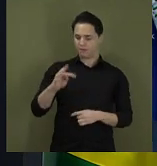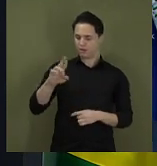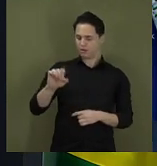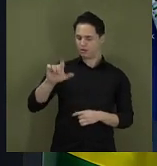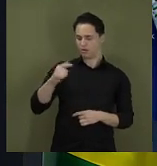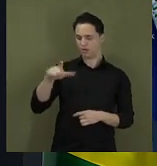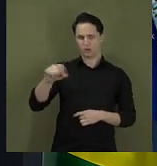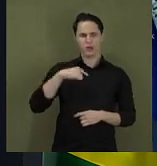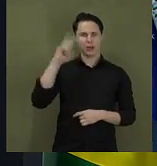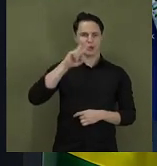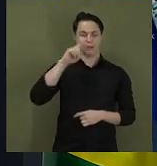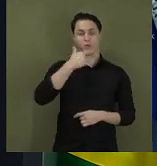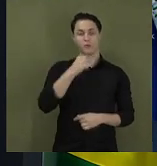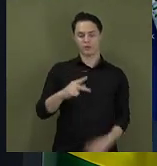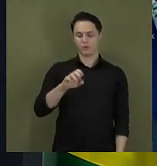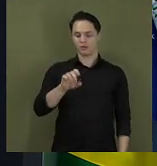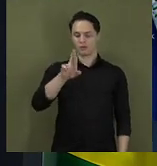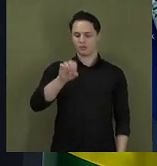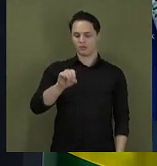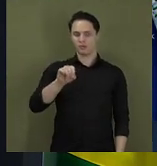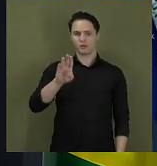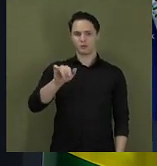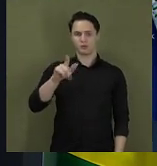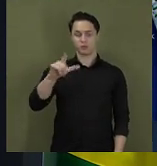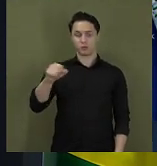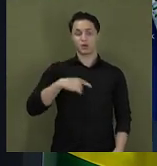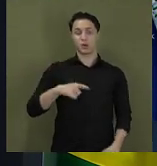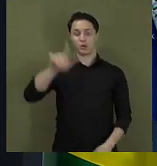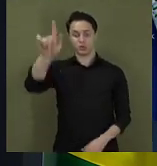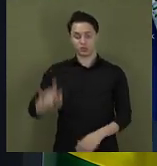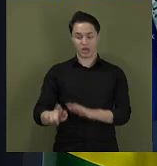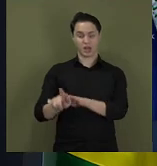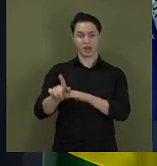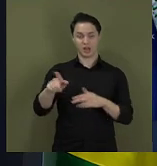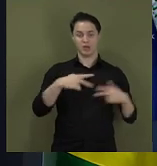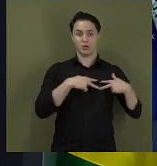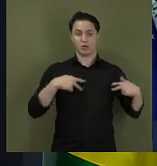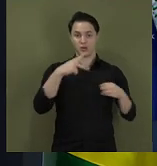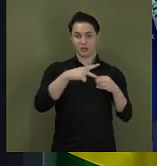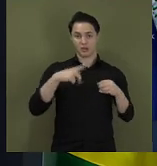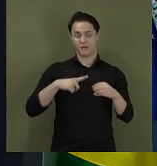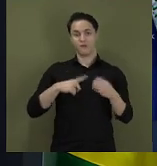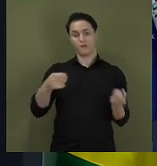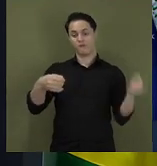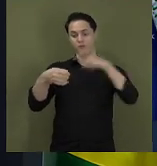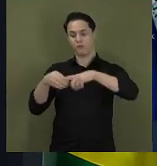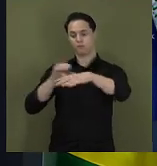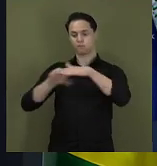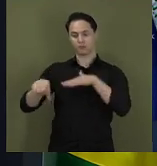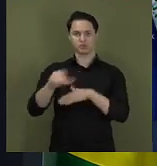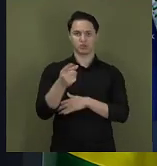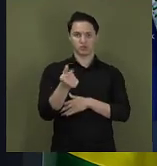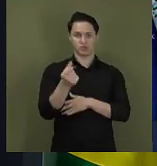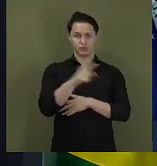o caso de Pedro Barusco, um gerente do 3º escalão, que em colaboração premiada devolveu, quem tiver